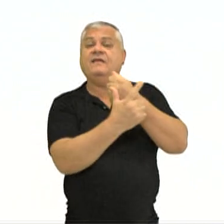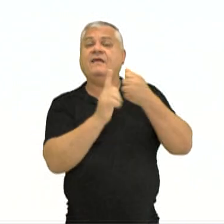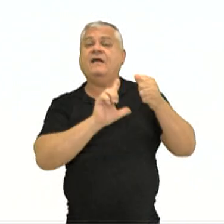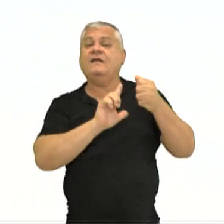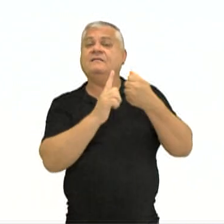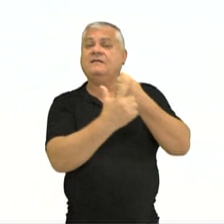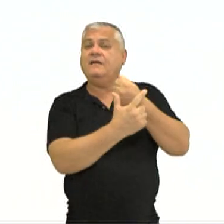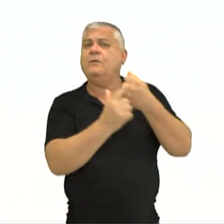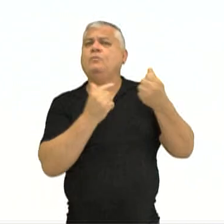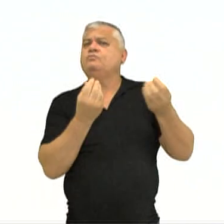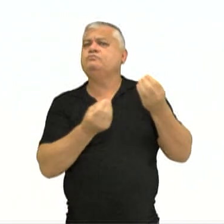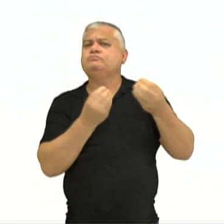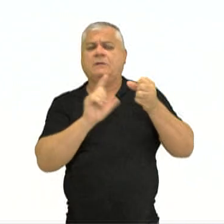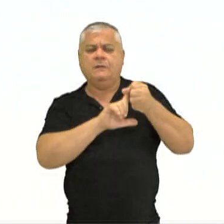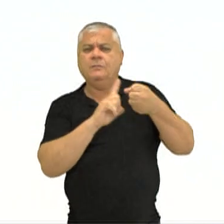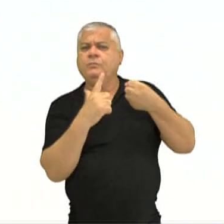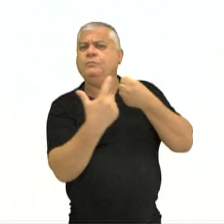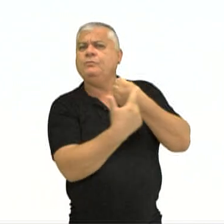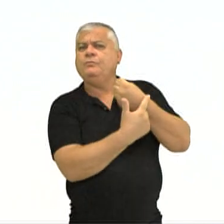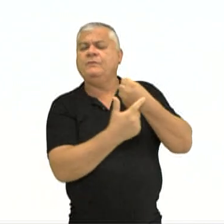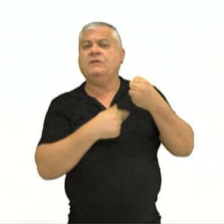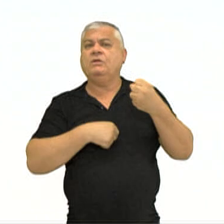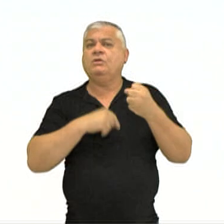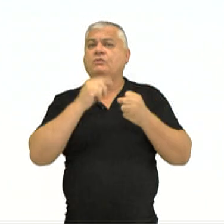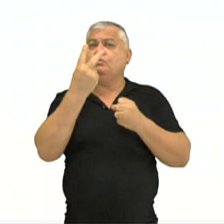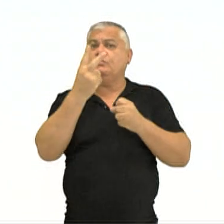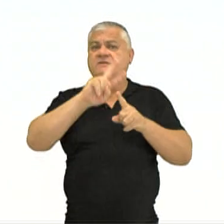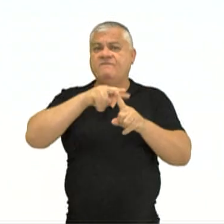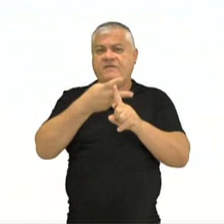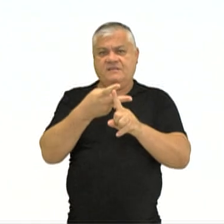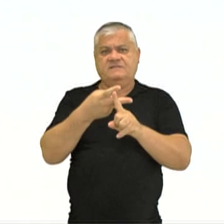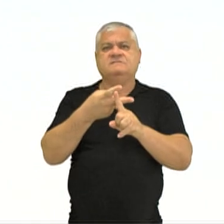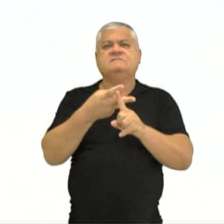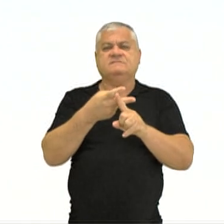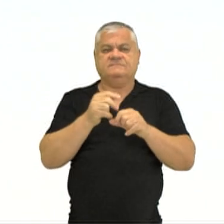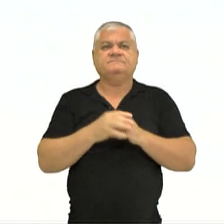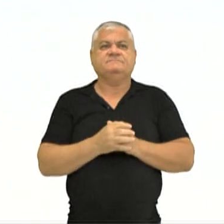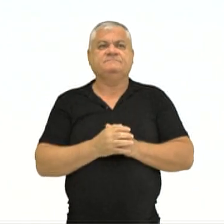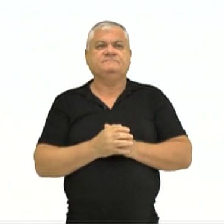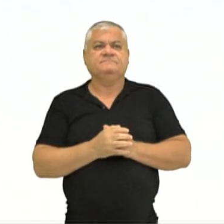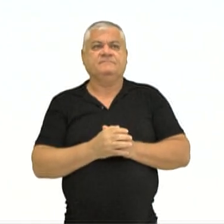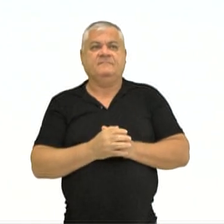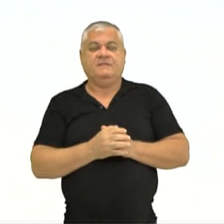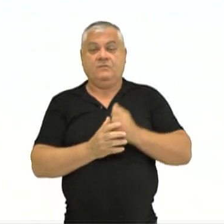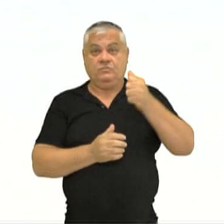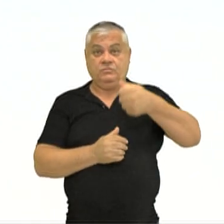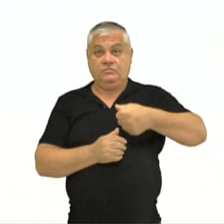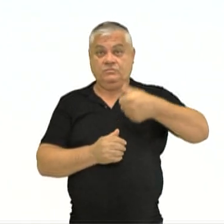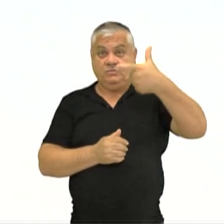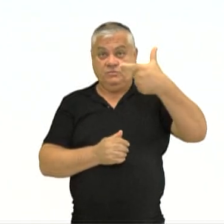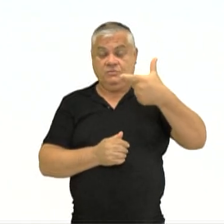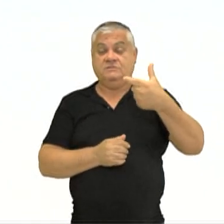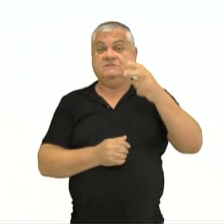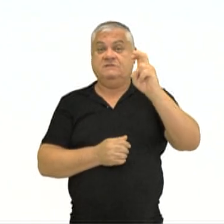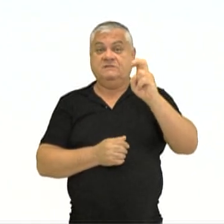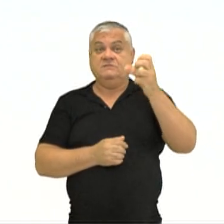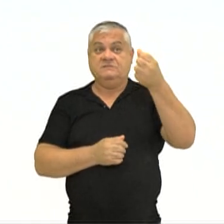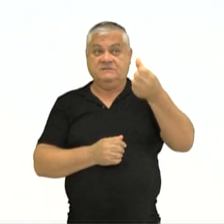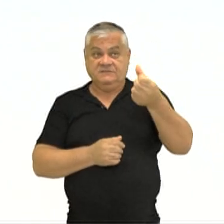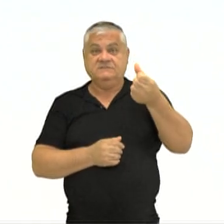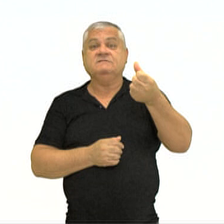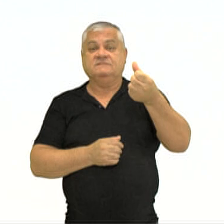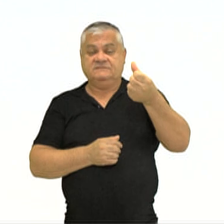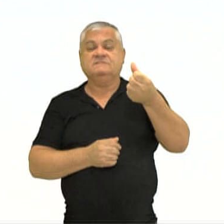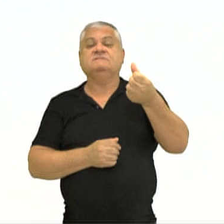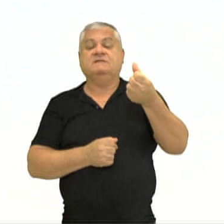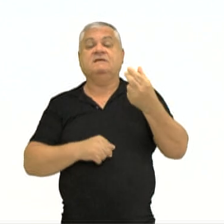que a área lateral corresponde a 2 vezes a área da base. Então vamos lá, área da base, área lateral e o